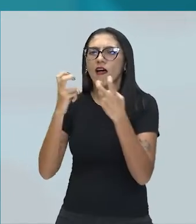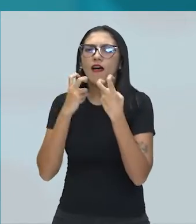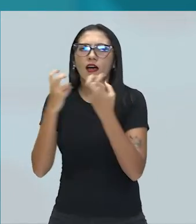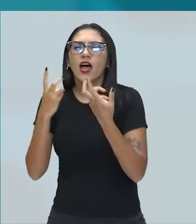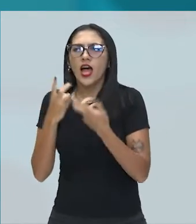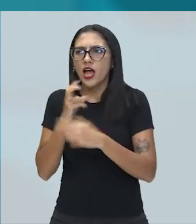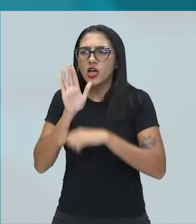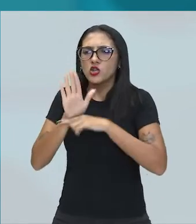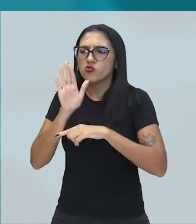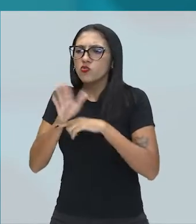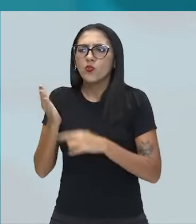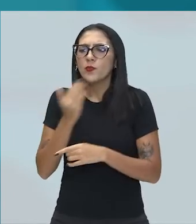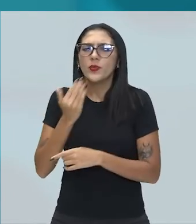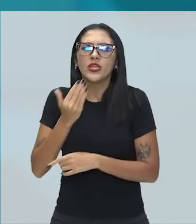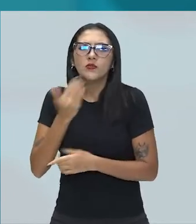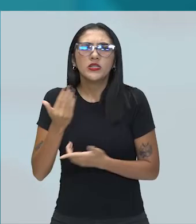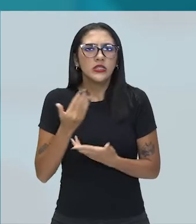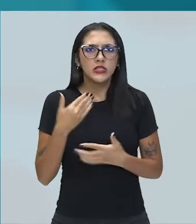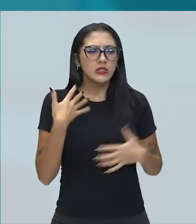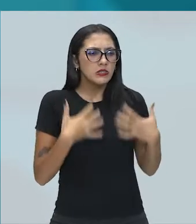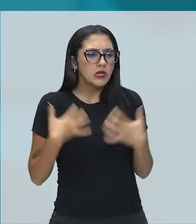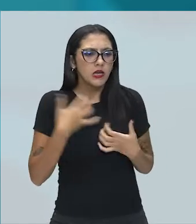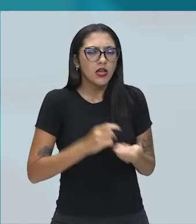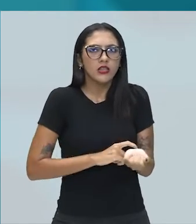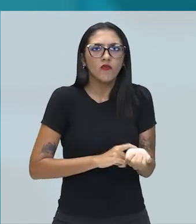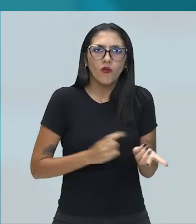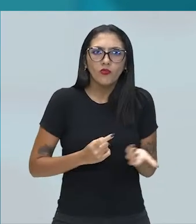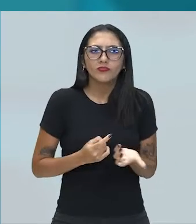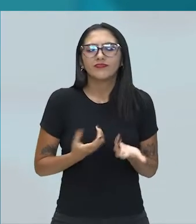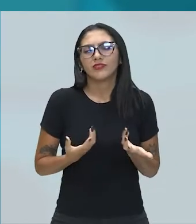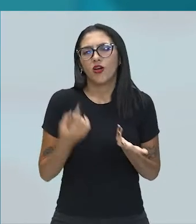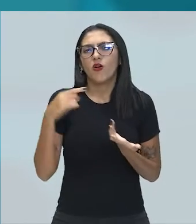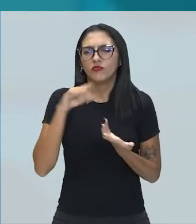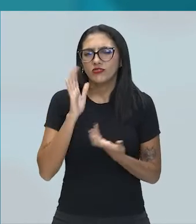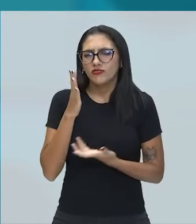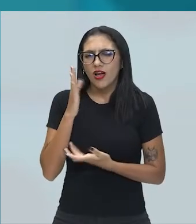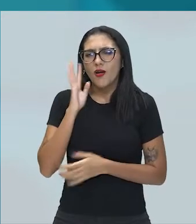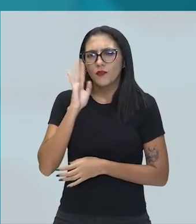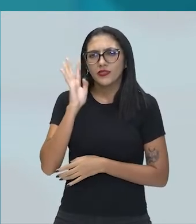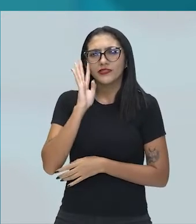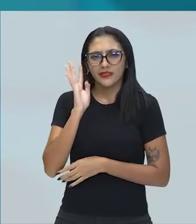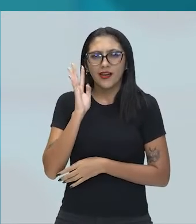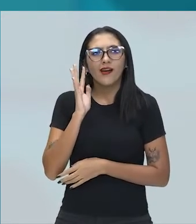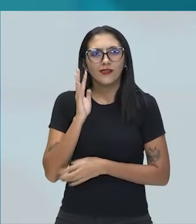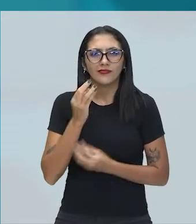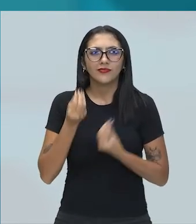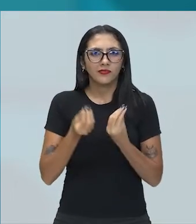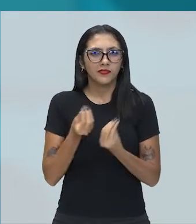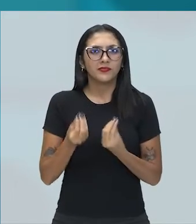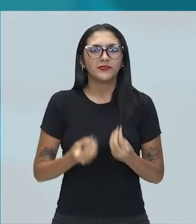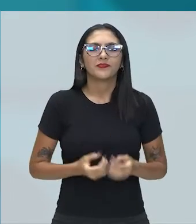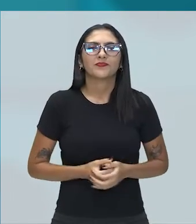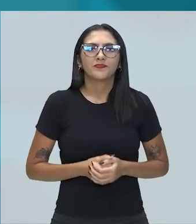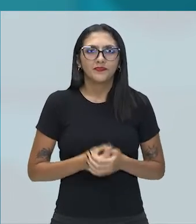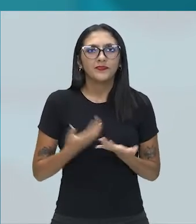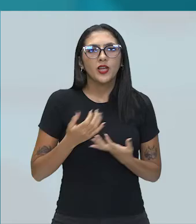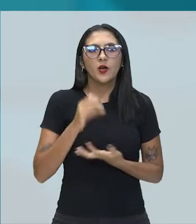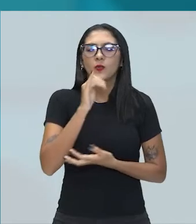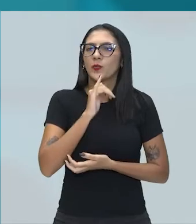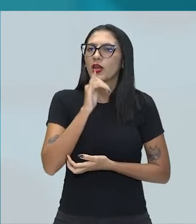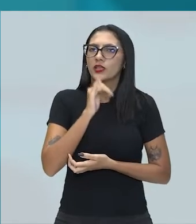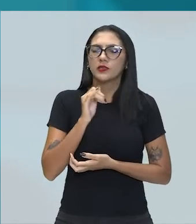buscar ajuda? Você vai se desesperar? Já se imaginou numa situação assim? Então, quando uma pessoa, por exemplo,